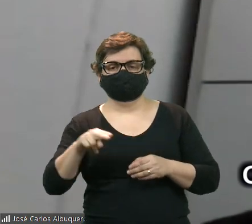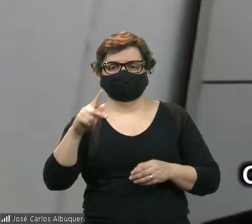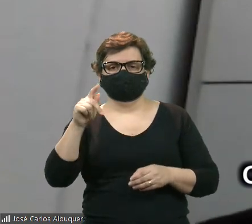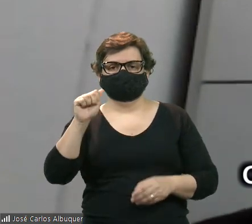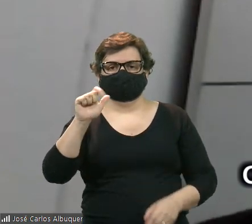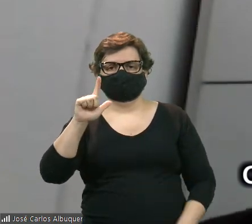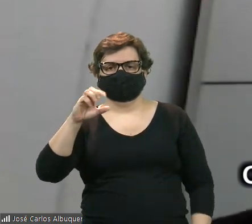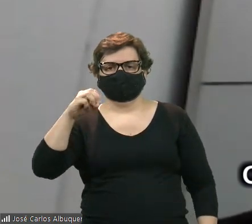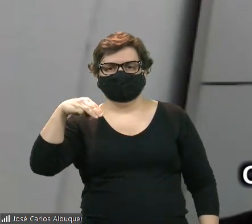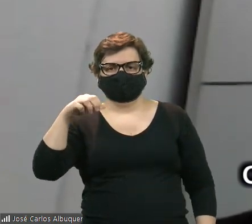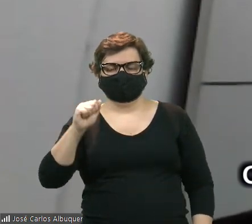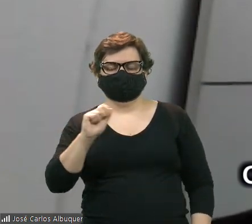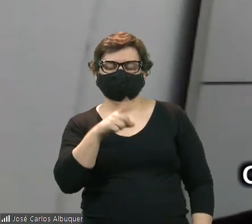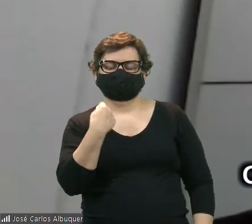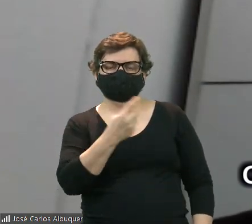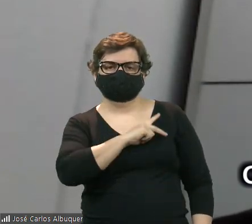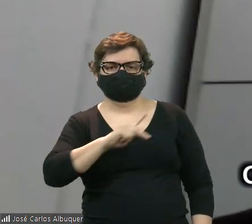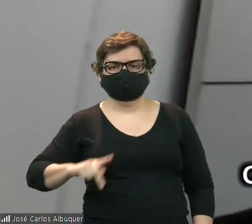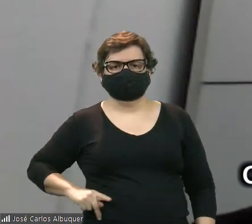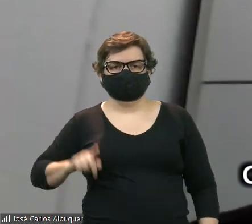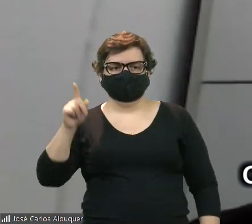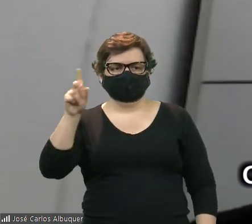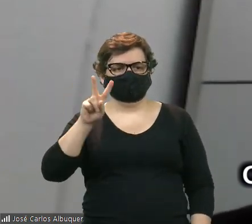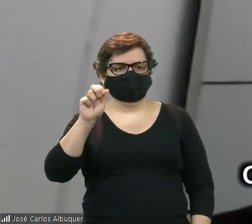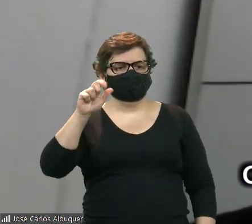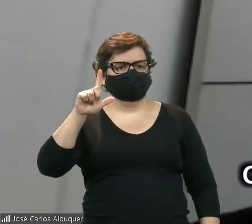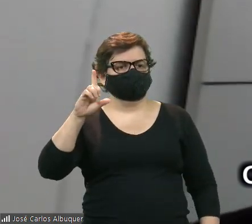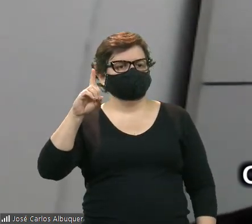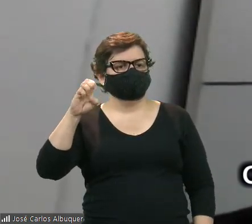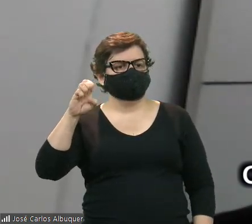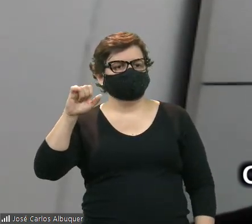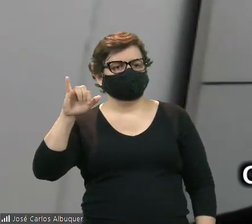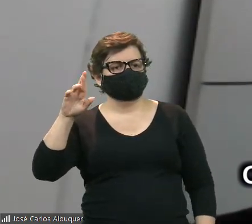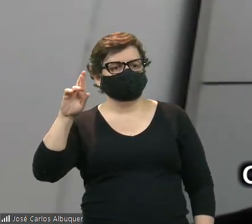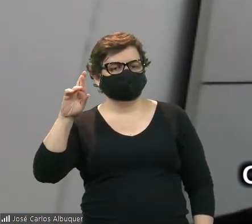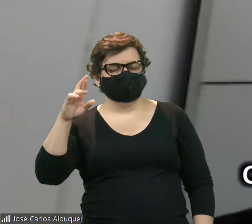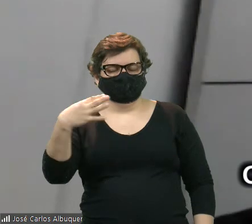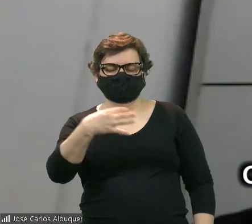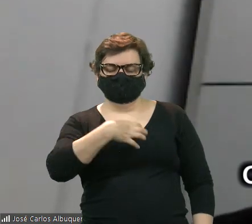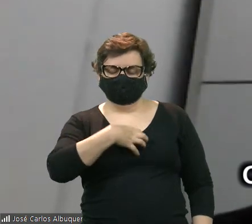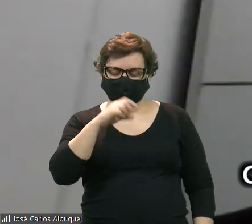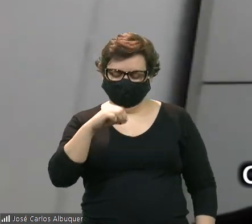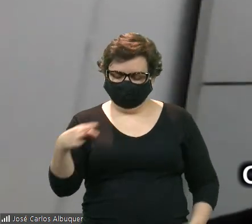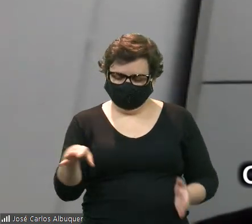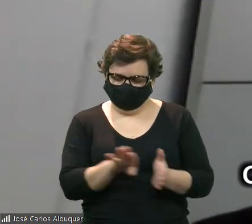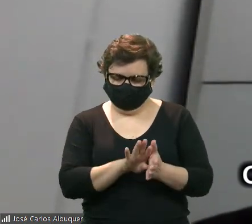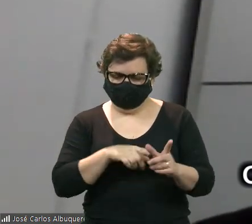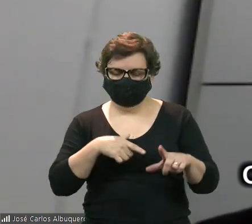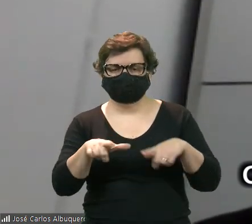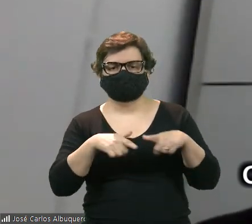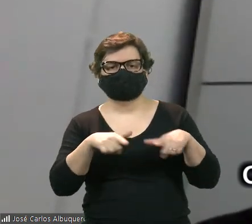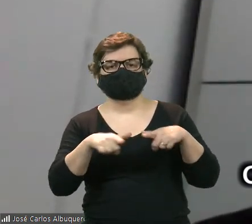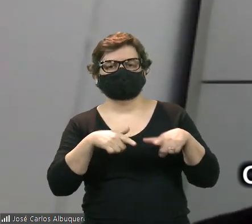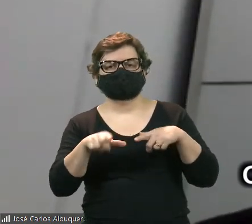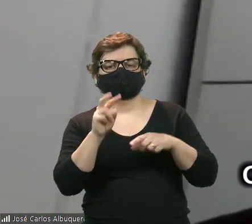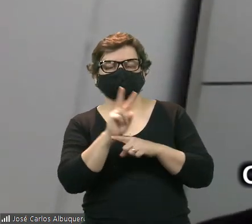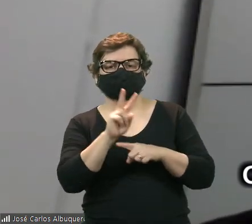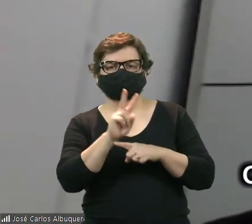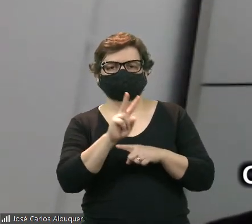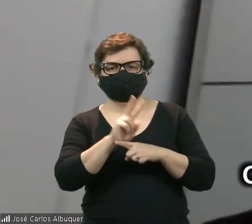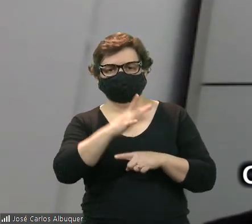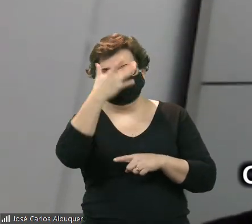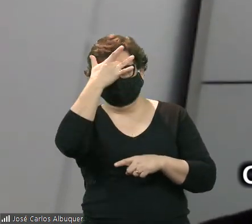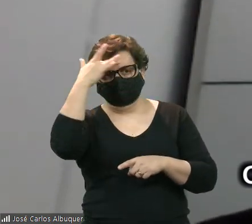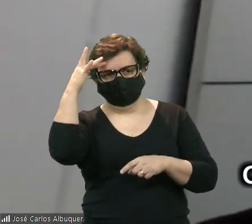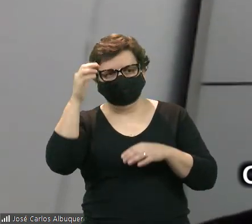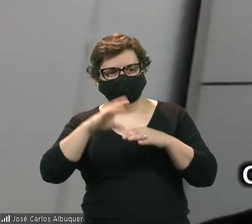do nosso presidente lá, doutor Valdeir, da forma que vem conduzindo aí e tratando os